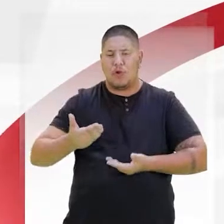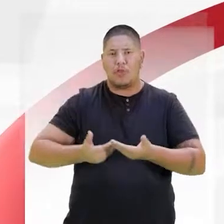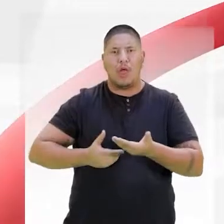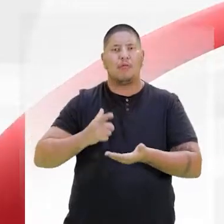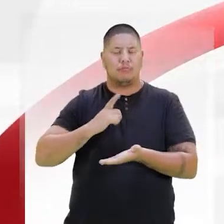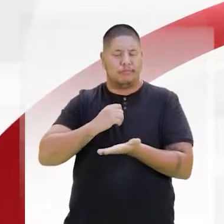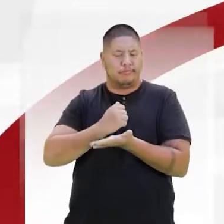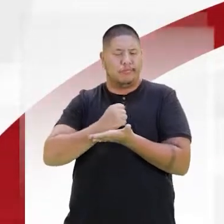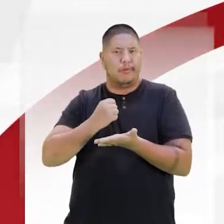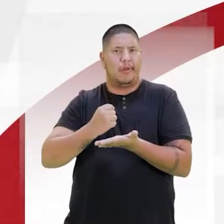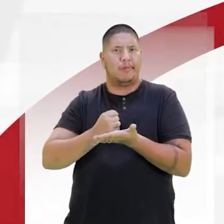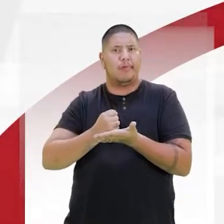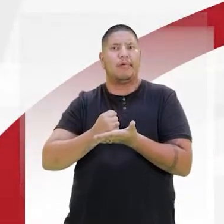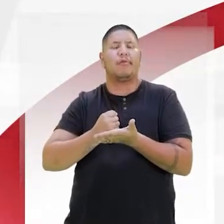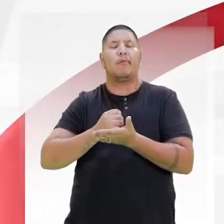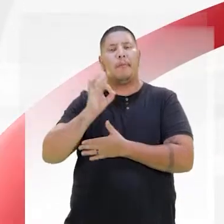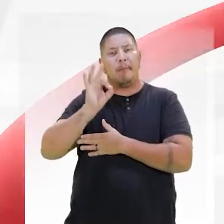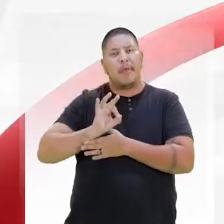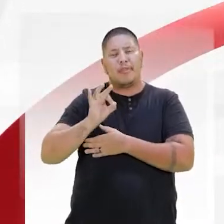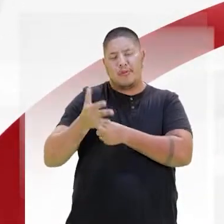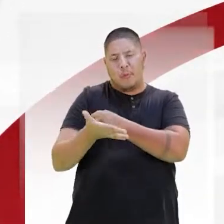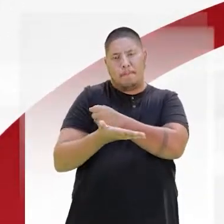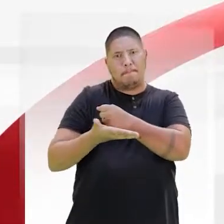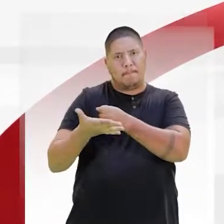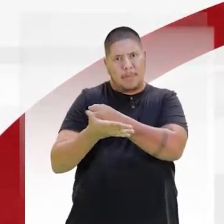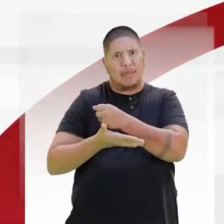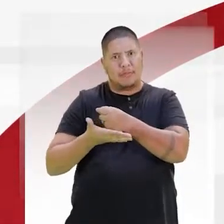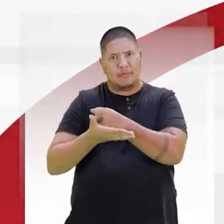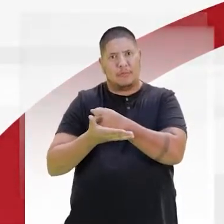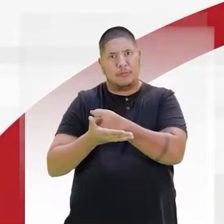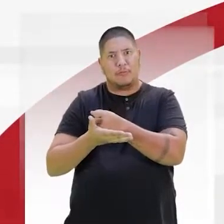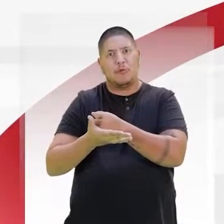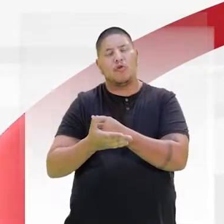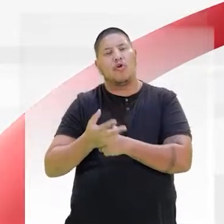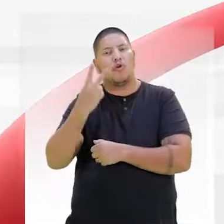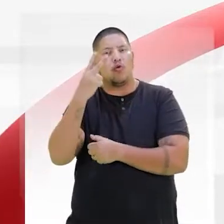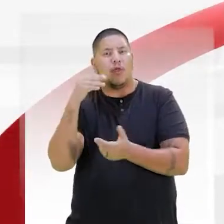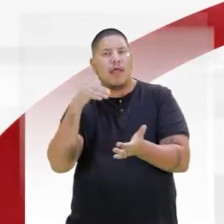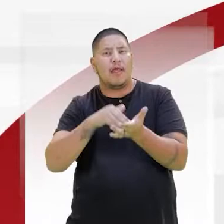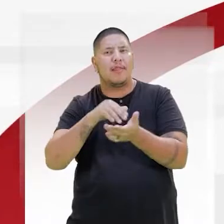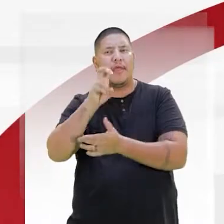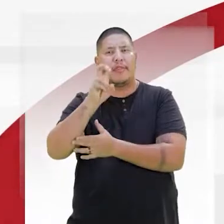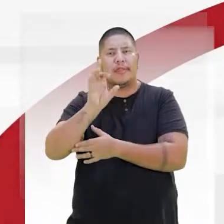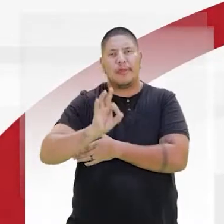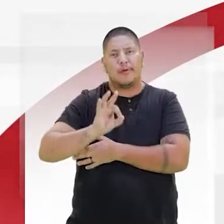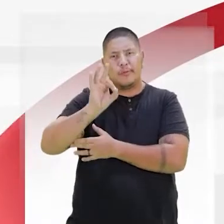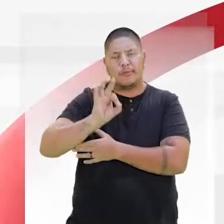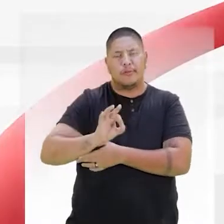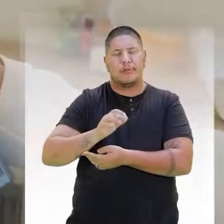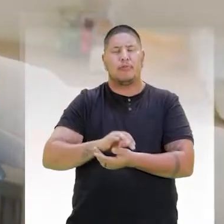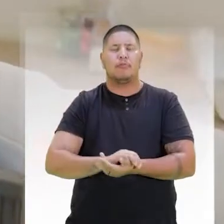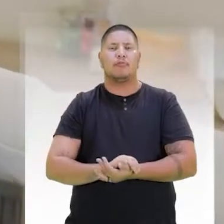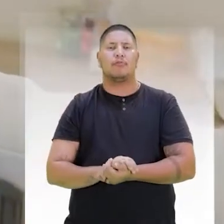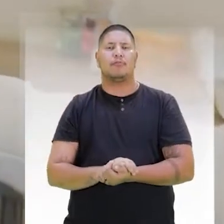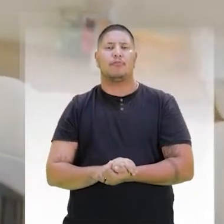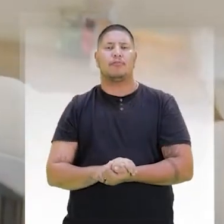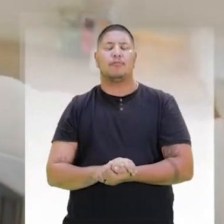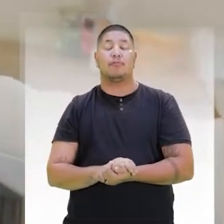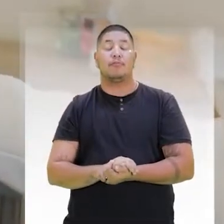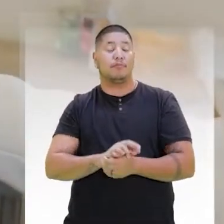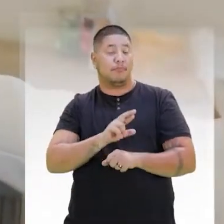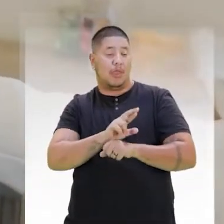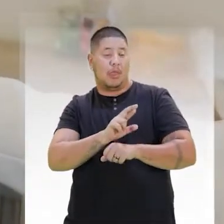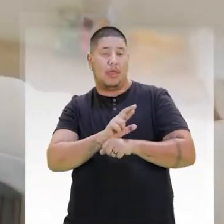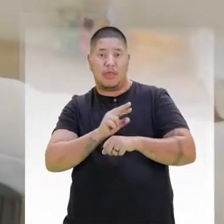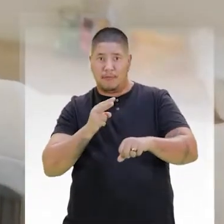um percentual mínimo de pessoas com deficiência, de 2% a 5%. A reserva de vagas